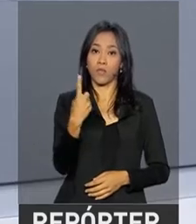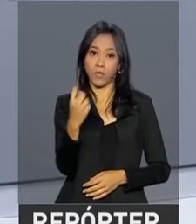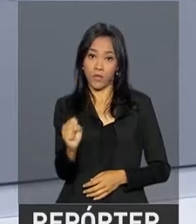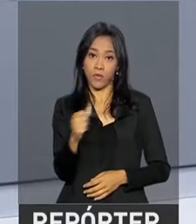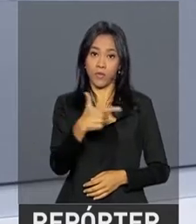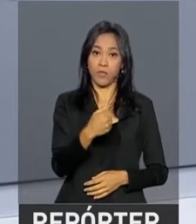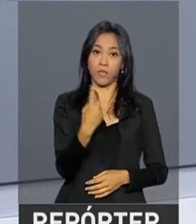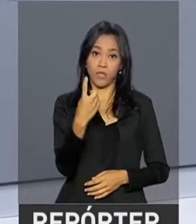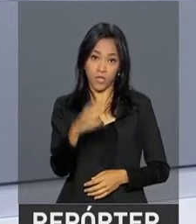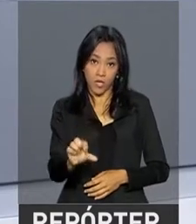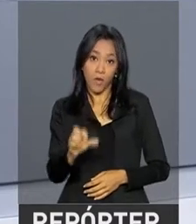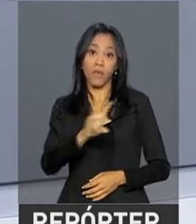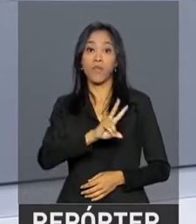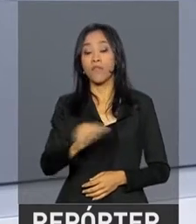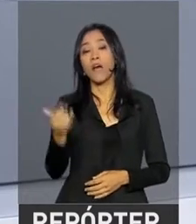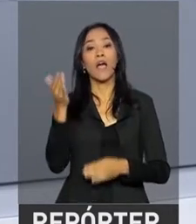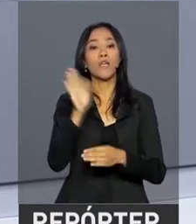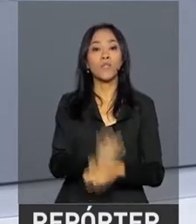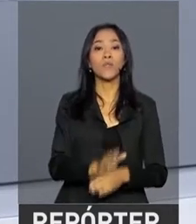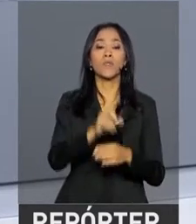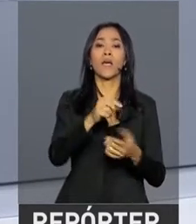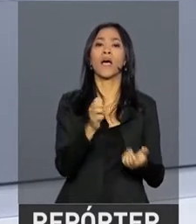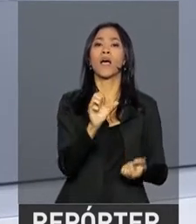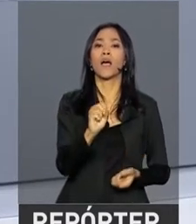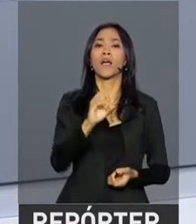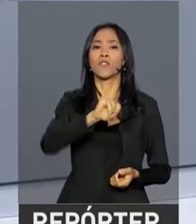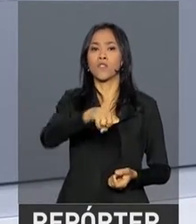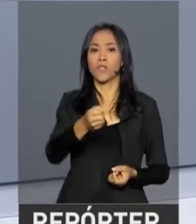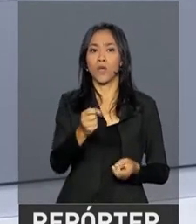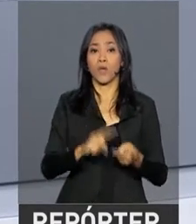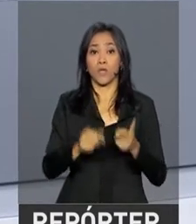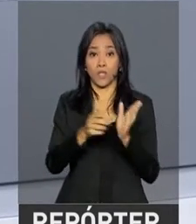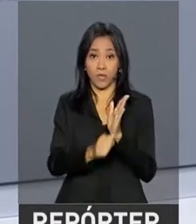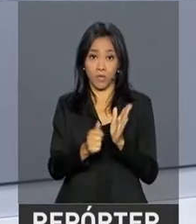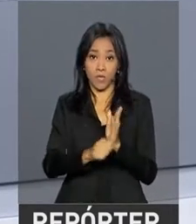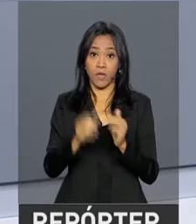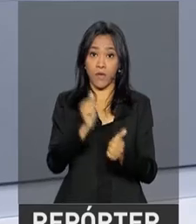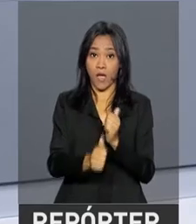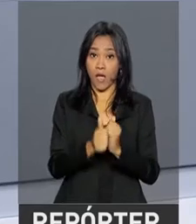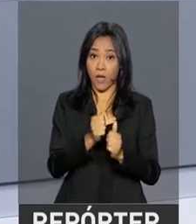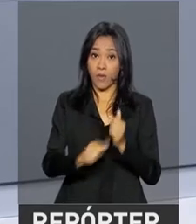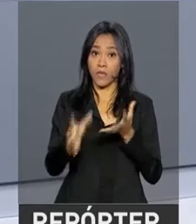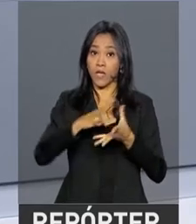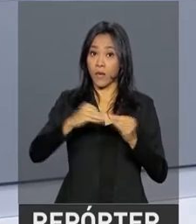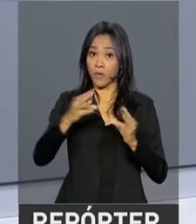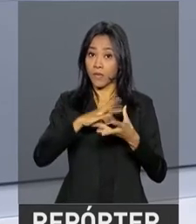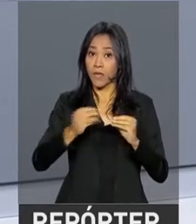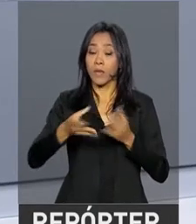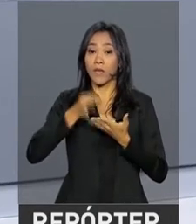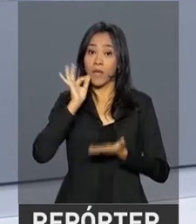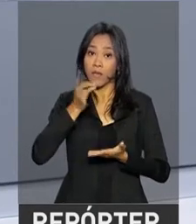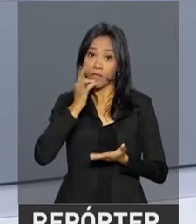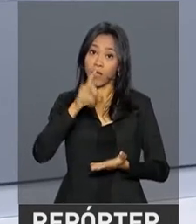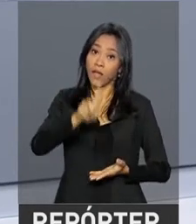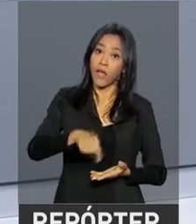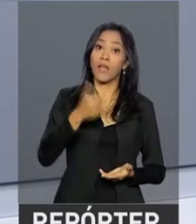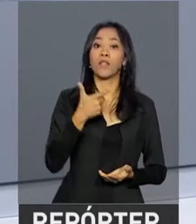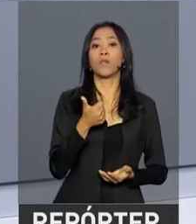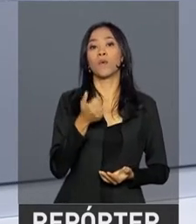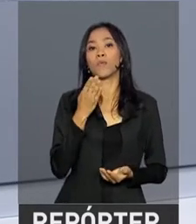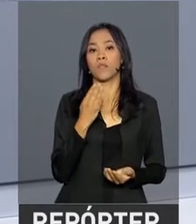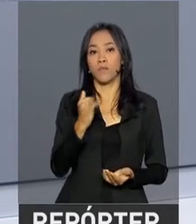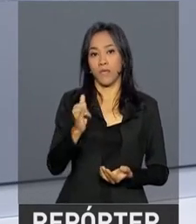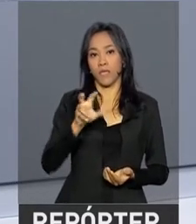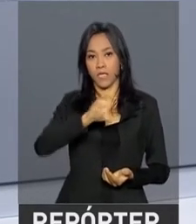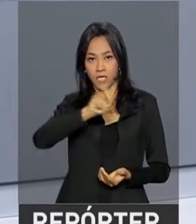beneficiar principalmente as lavouras de soja, milho, arroz, algodão e café. São 12 bilhões e 500 milhões de reais que vão